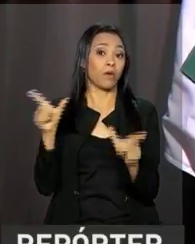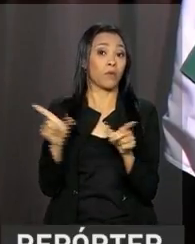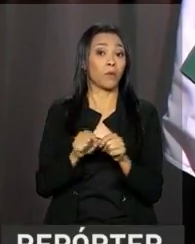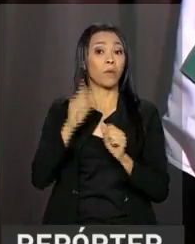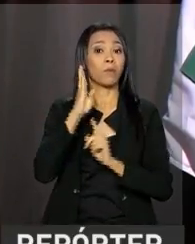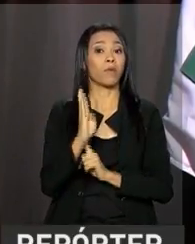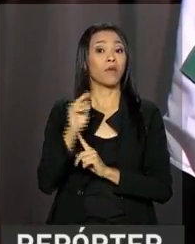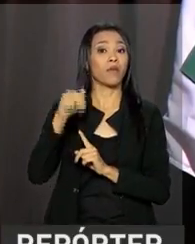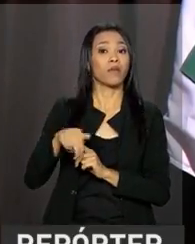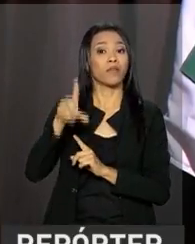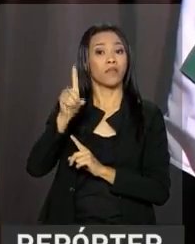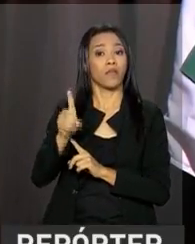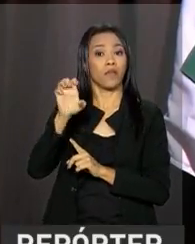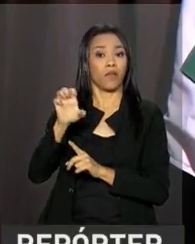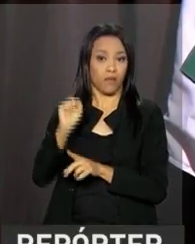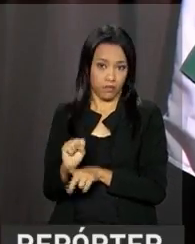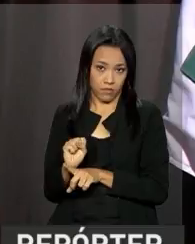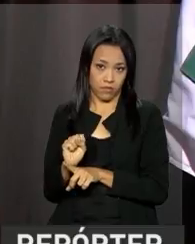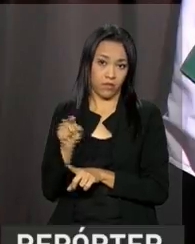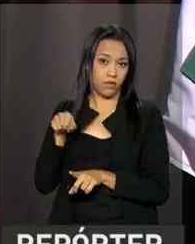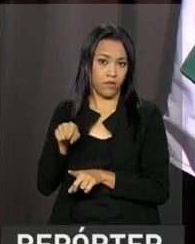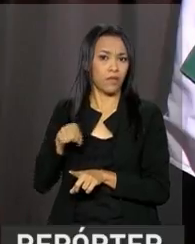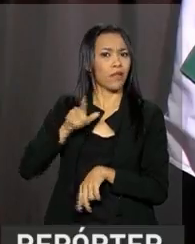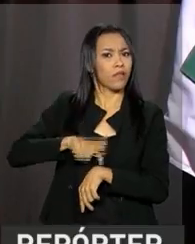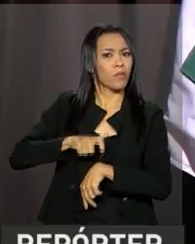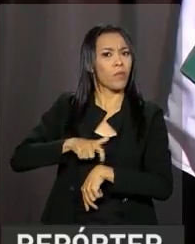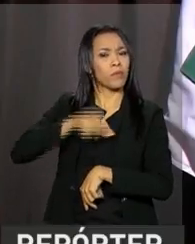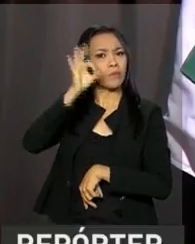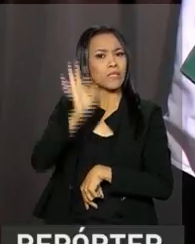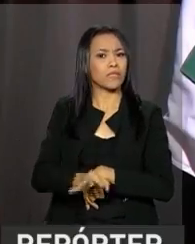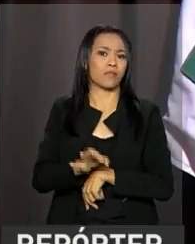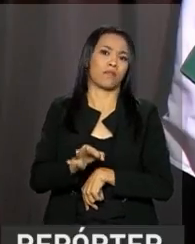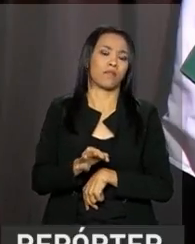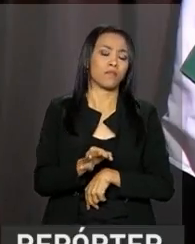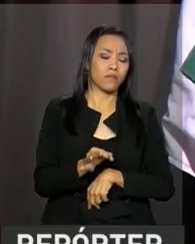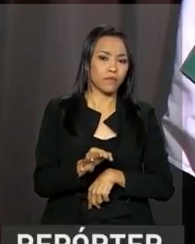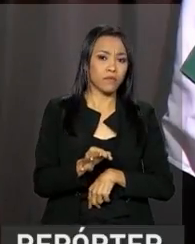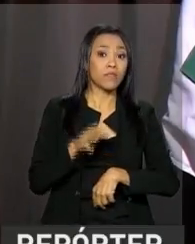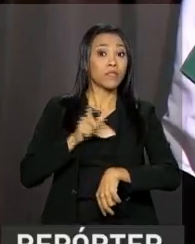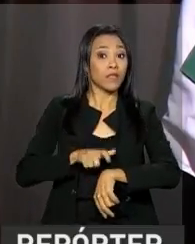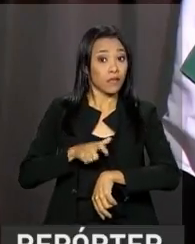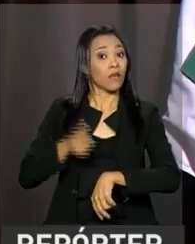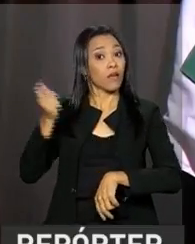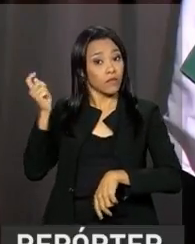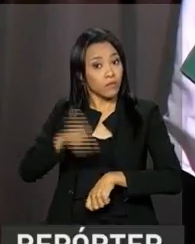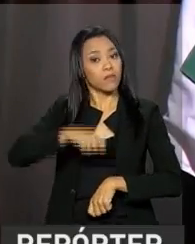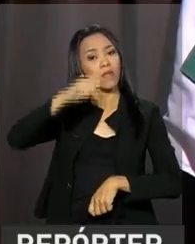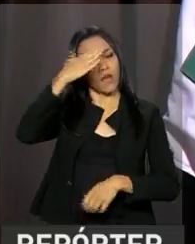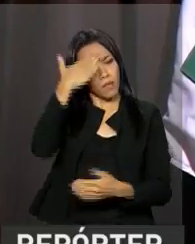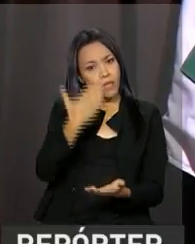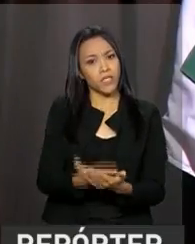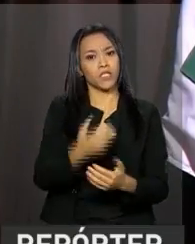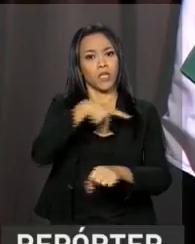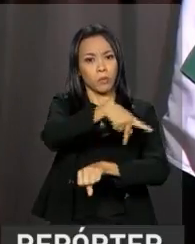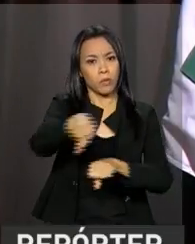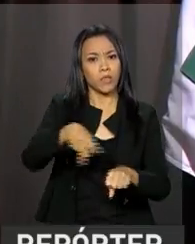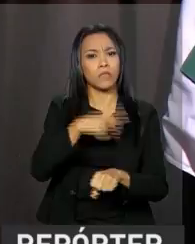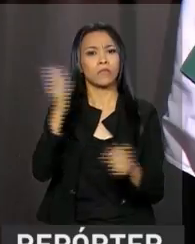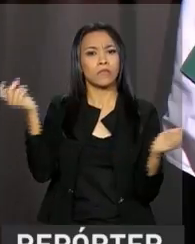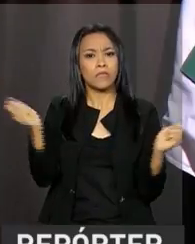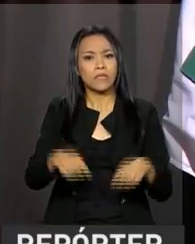de um país, o BNDES. Está na hora certa, está na hora de apostar no Brasil, de financiar